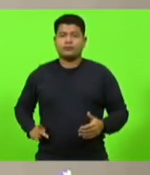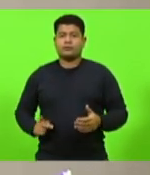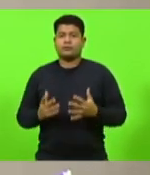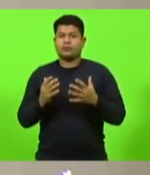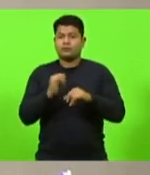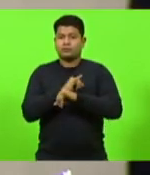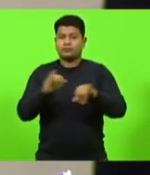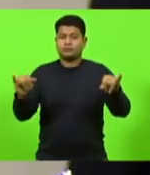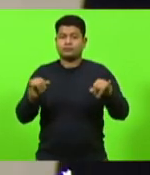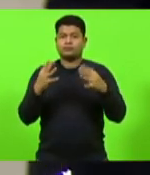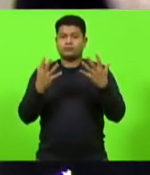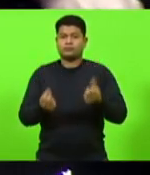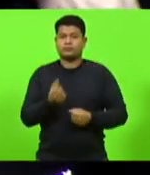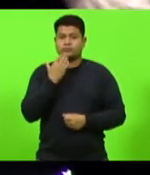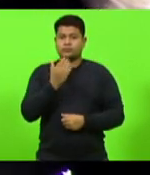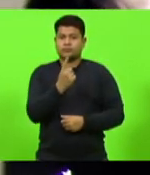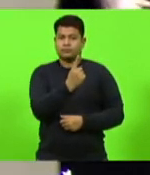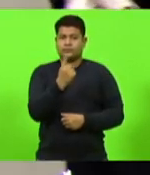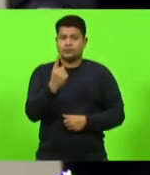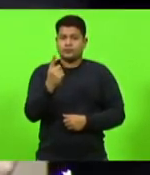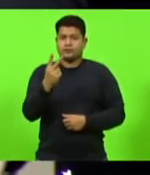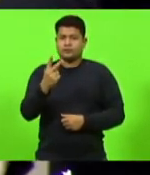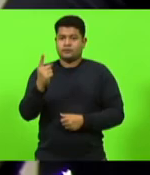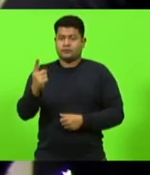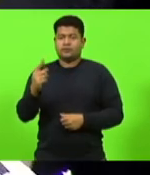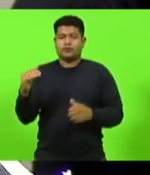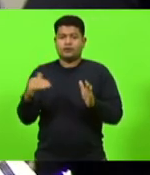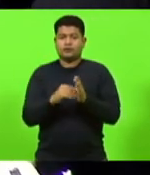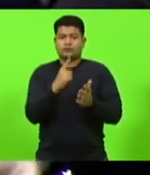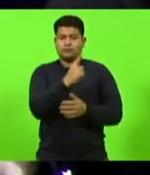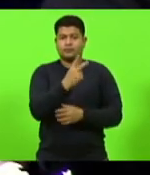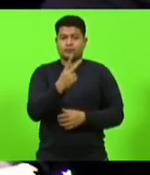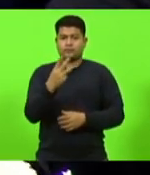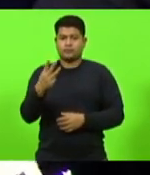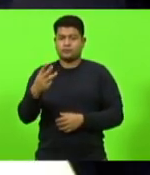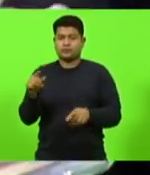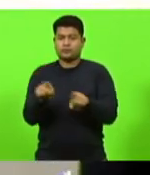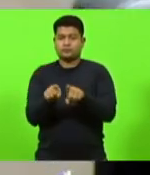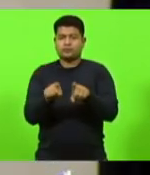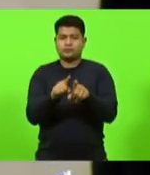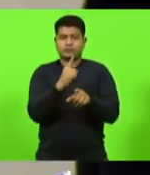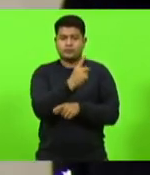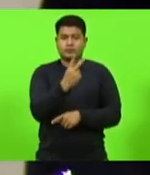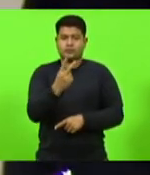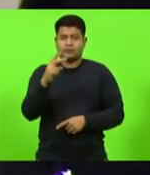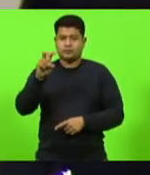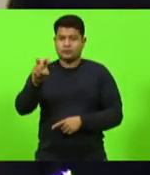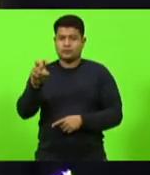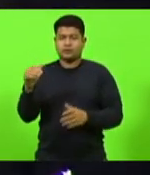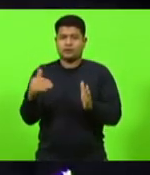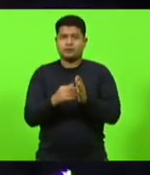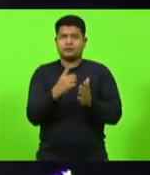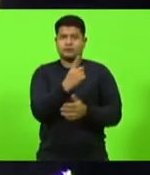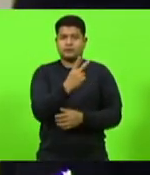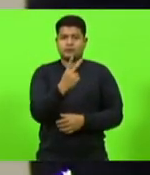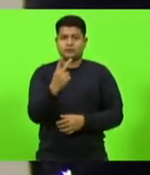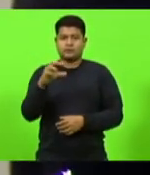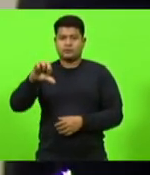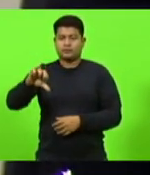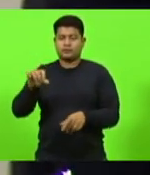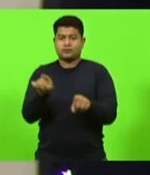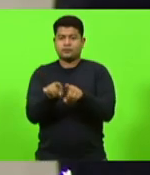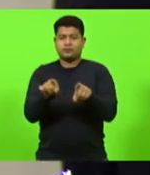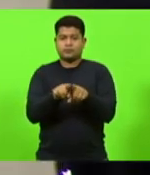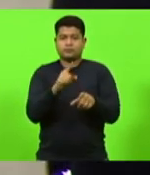requerimentos: requerimentos 1121 a 1123, 1125 a 1129 e 1131